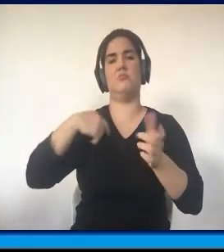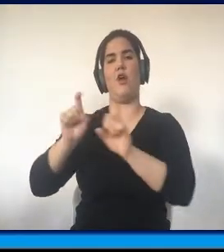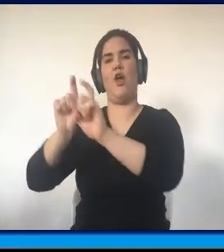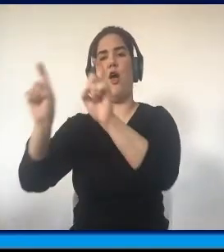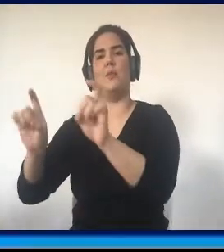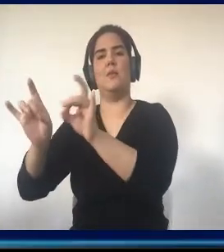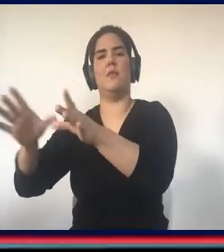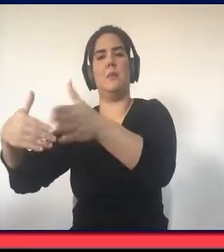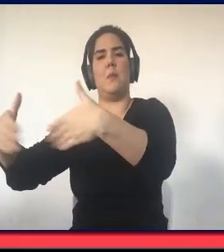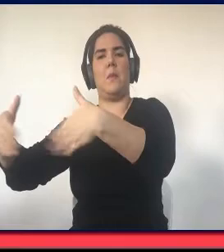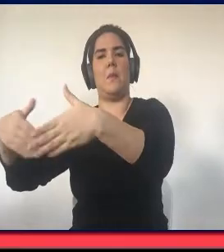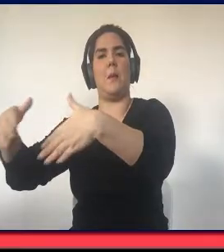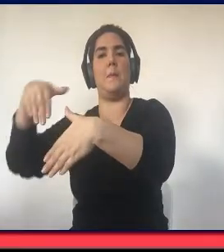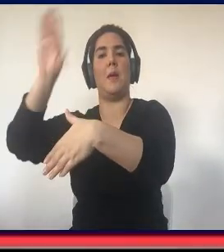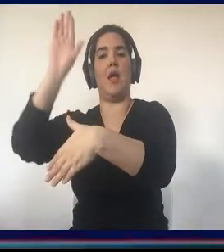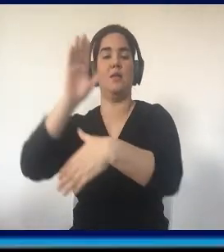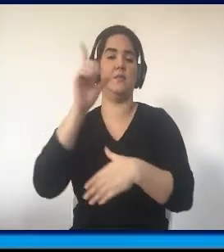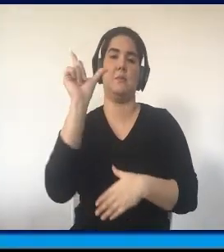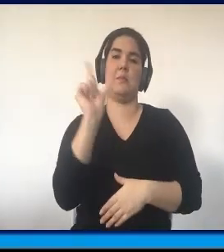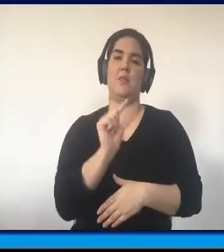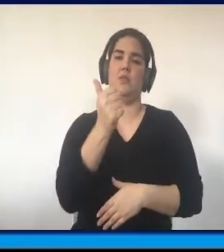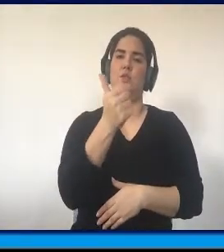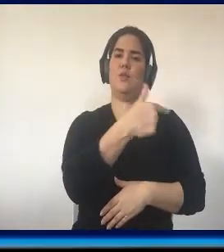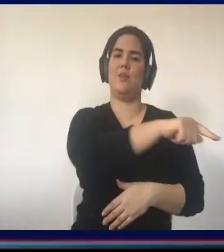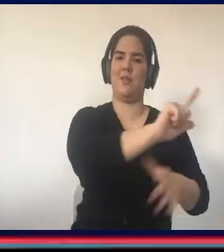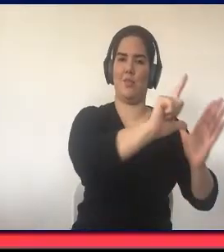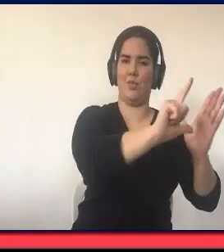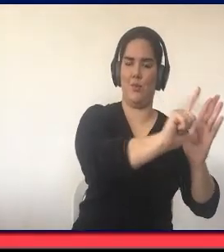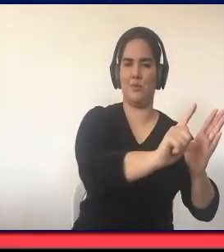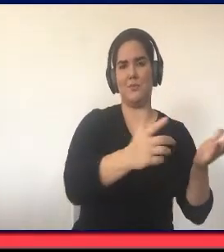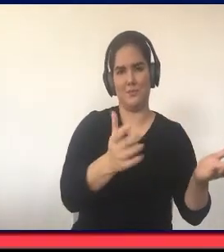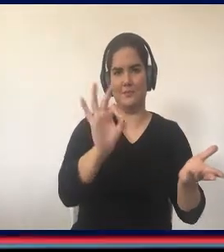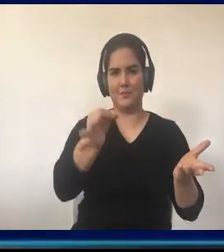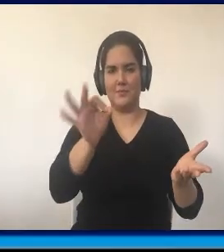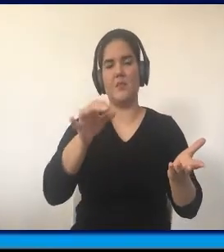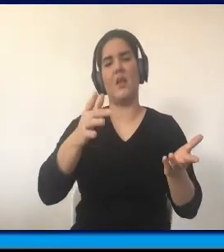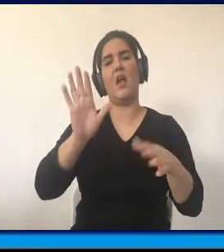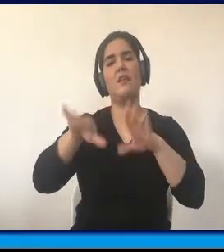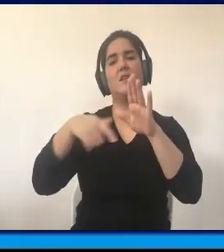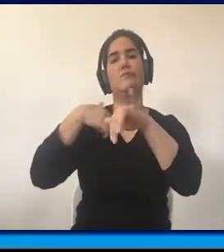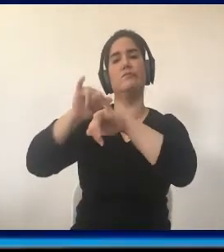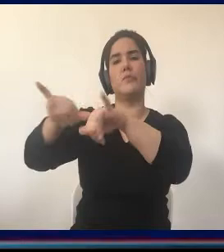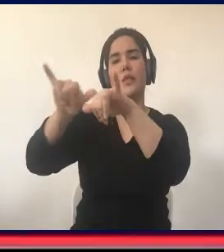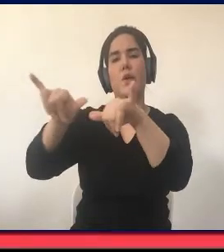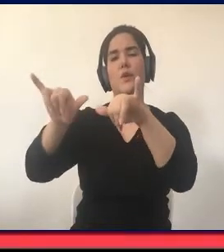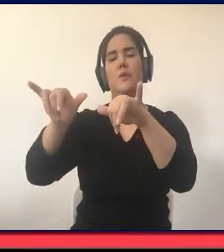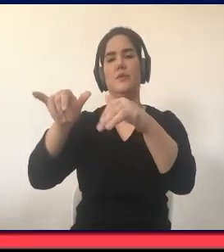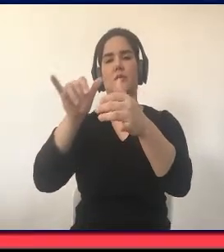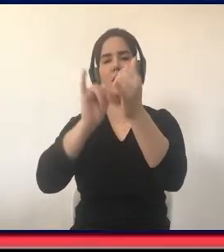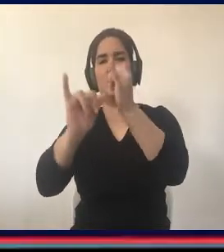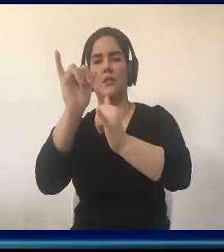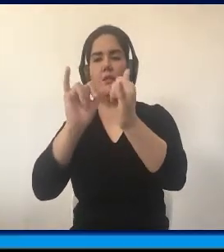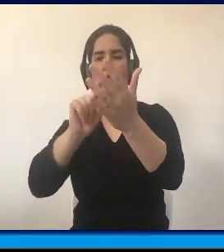antes. Antes fazia aquele market share lá, colocava um anúncio aqui, outro ali, mas era basicamente telefone, um WhatsApp, ali,